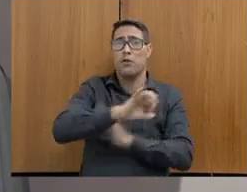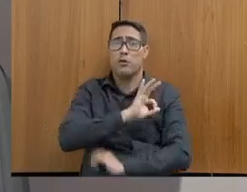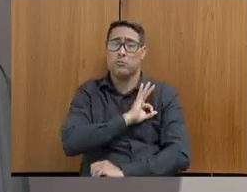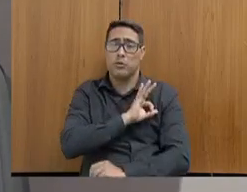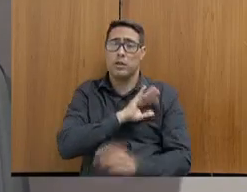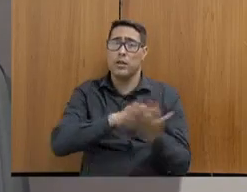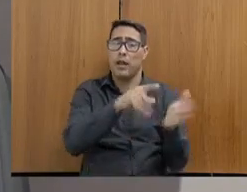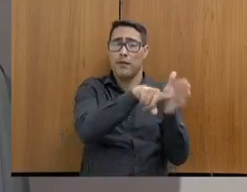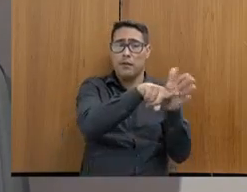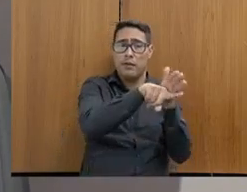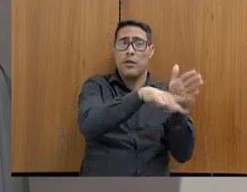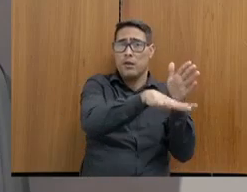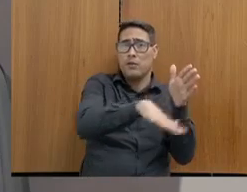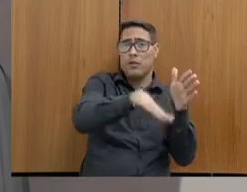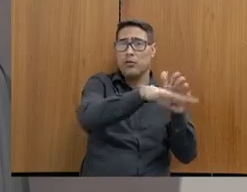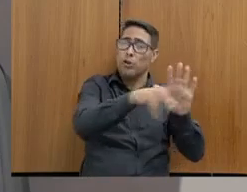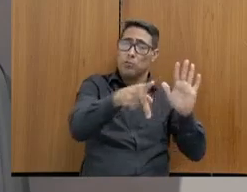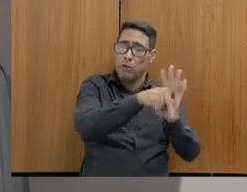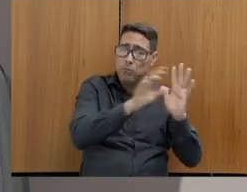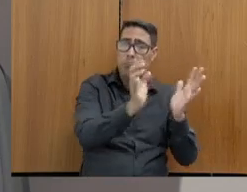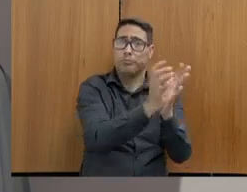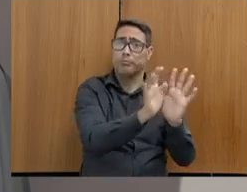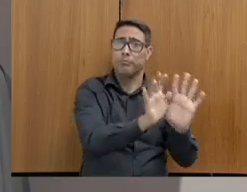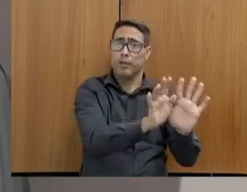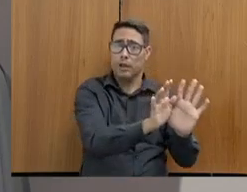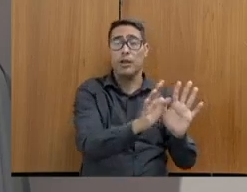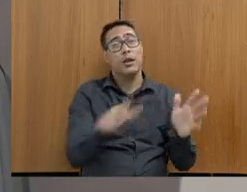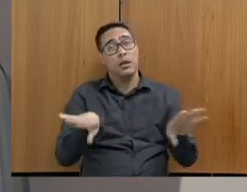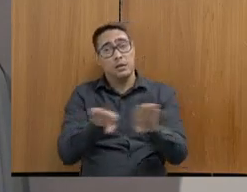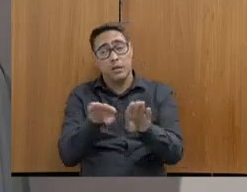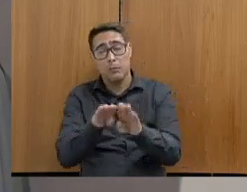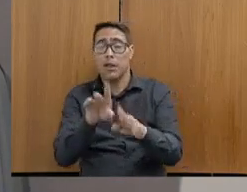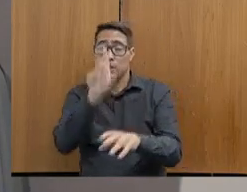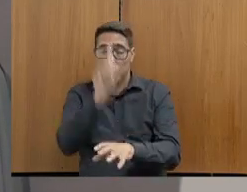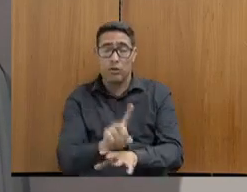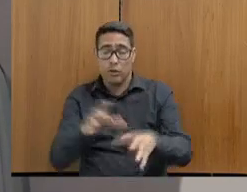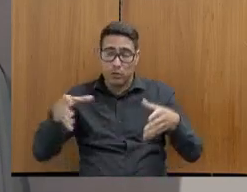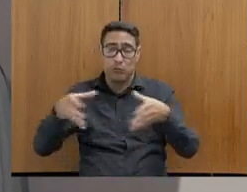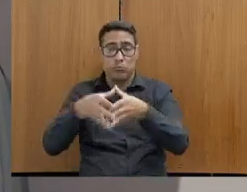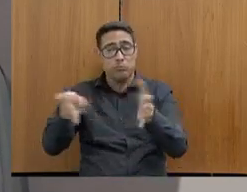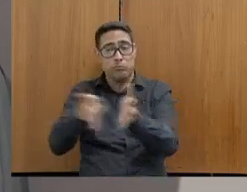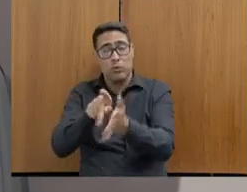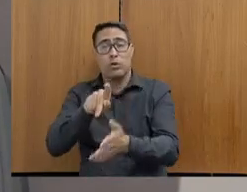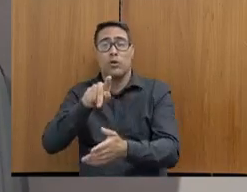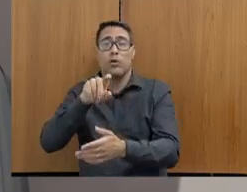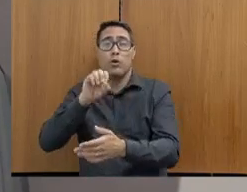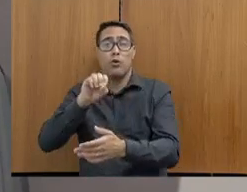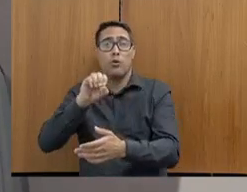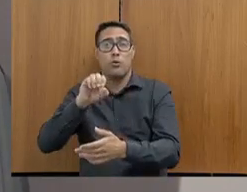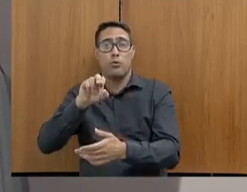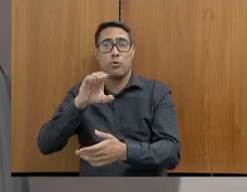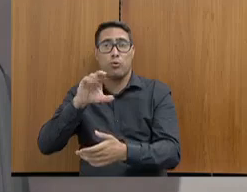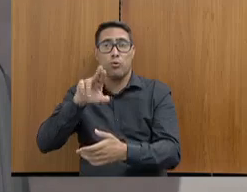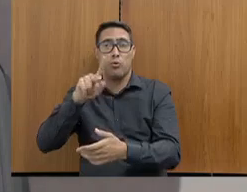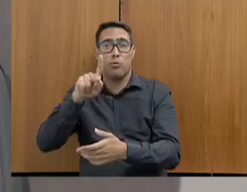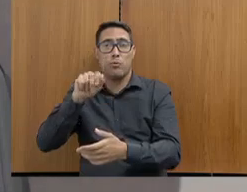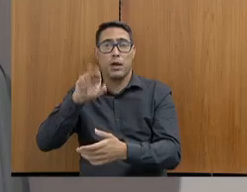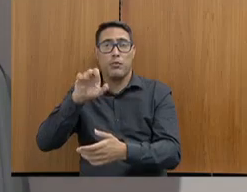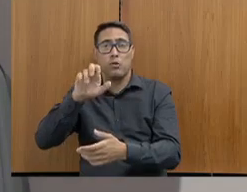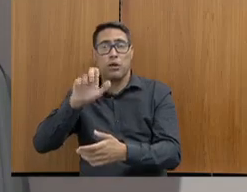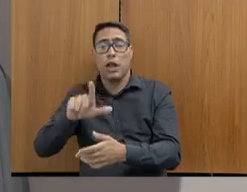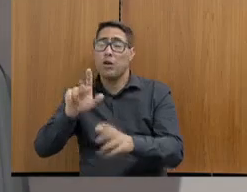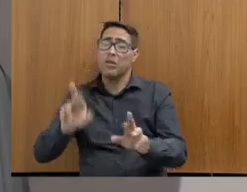atendimentos 12 investigadores de polícia e a diretoria de saúde ocupacional na sua Vocação É para atendimento de todas as carreiras